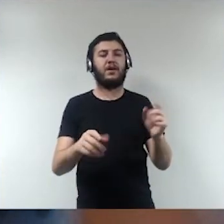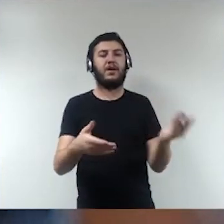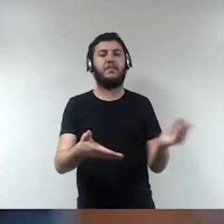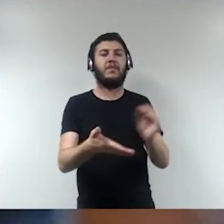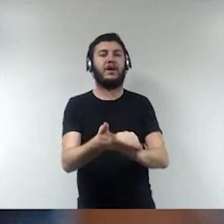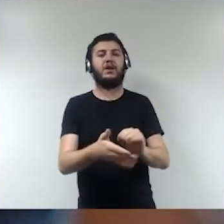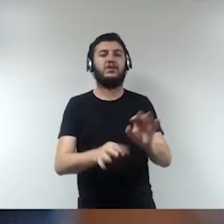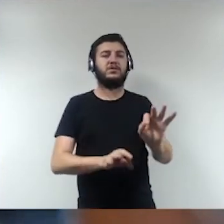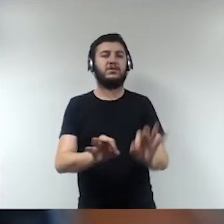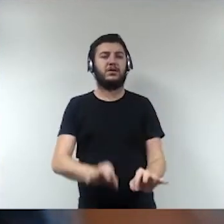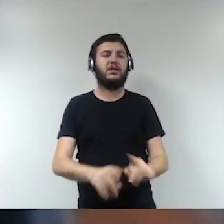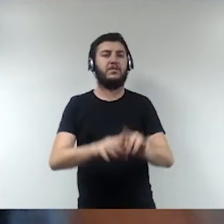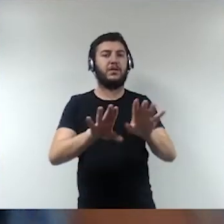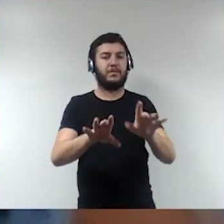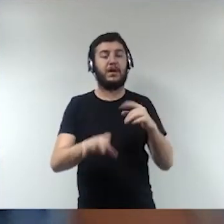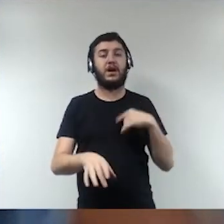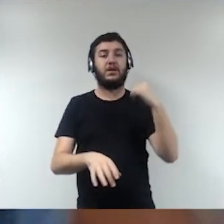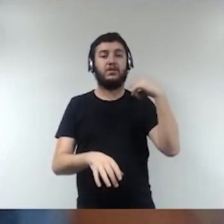correndo atrás